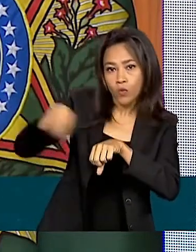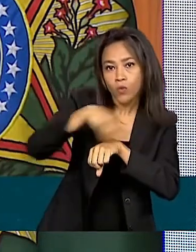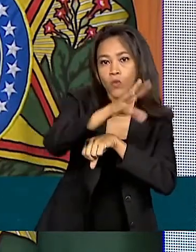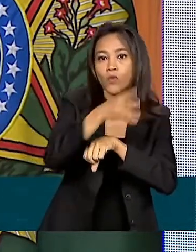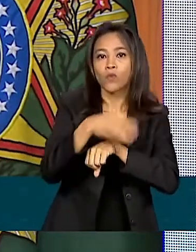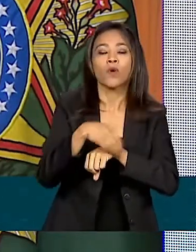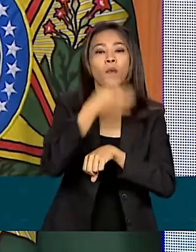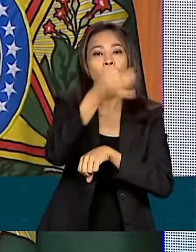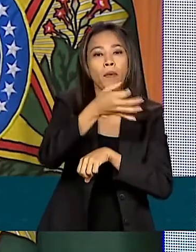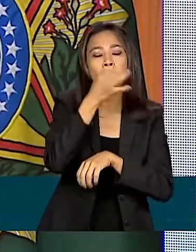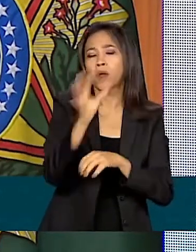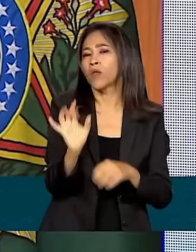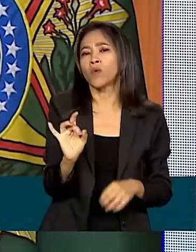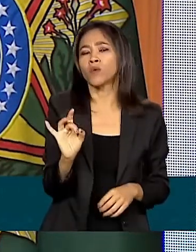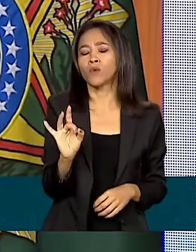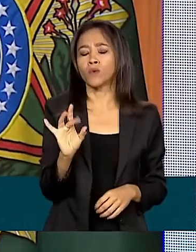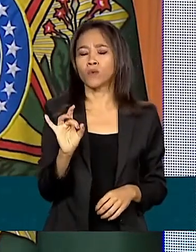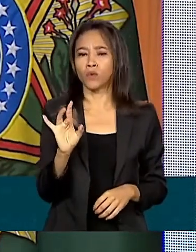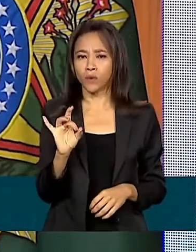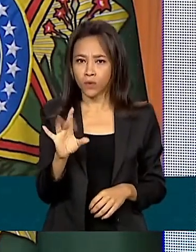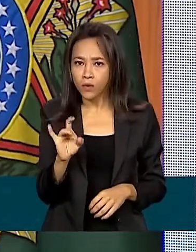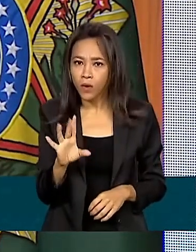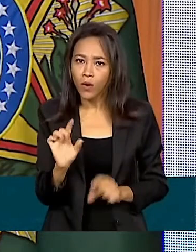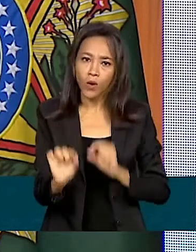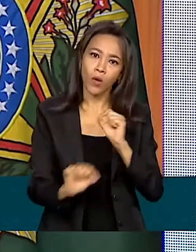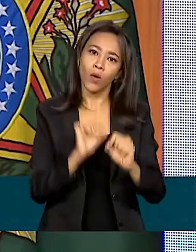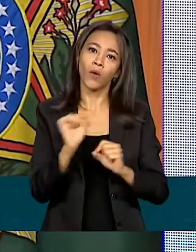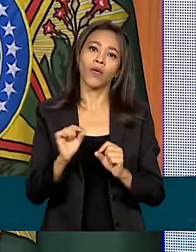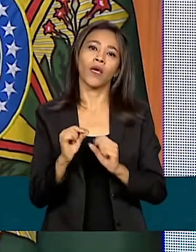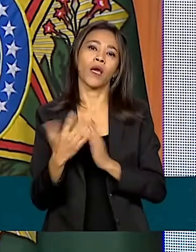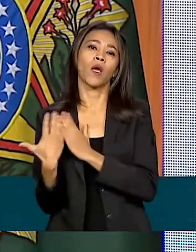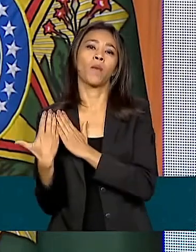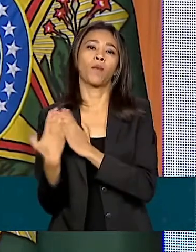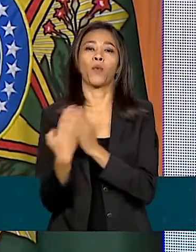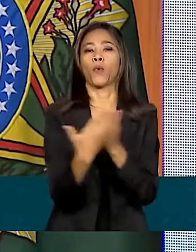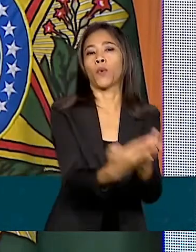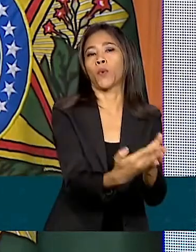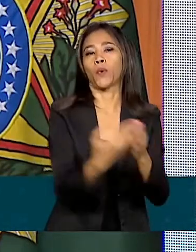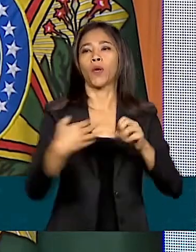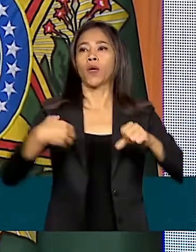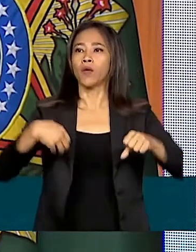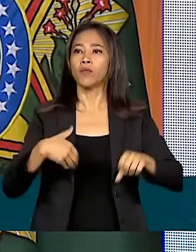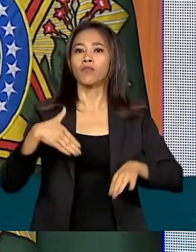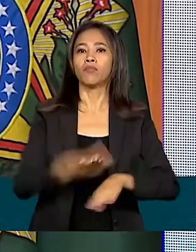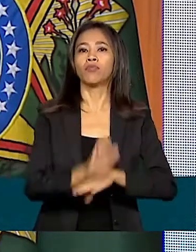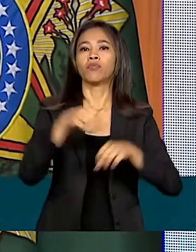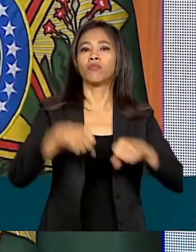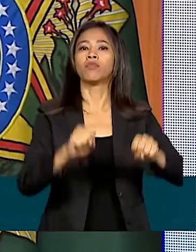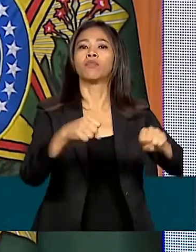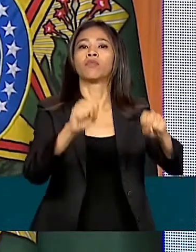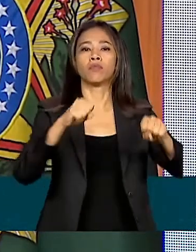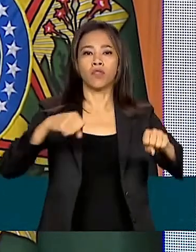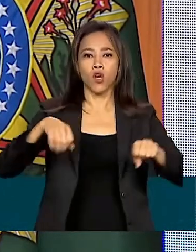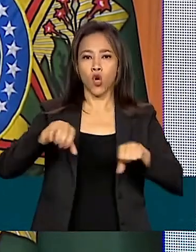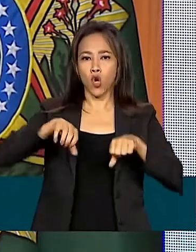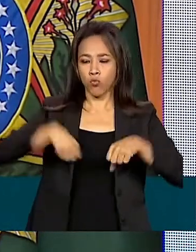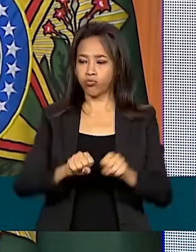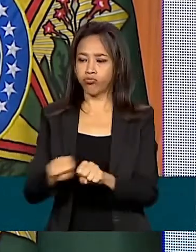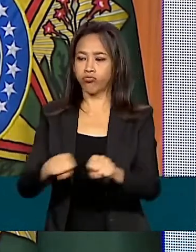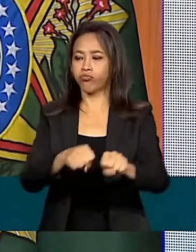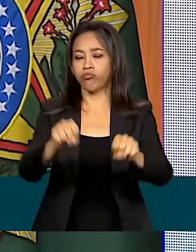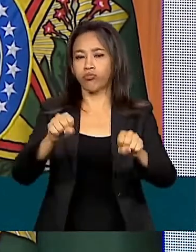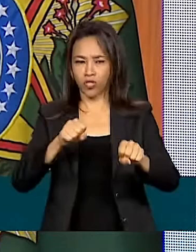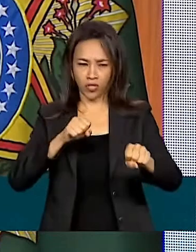não apenas passeios de lancha ou de Jet Ski ou de motocictas mas